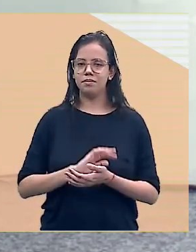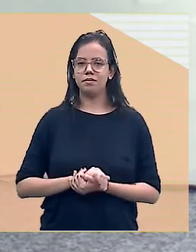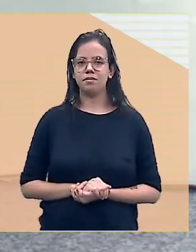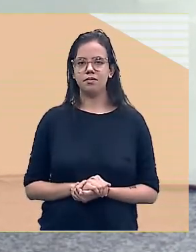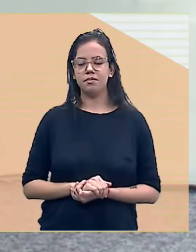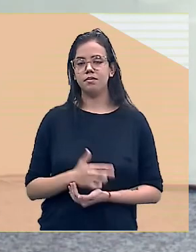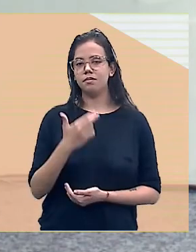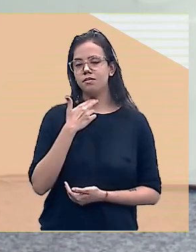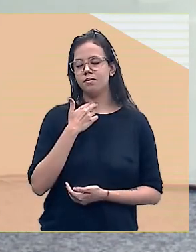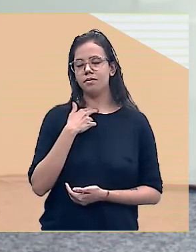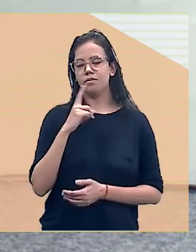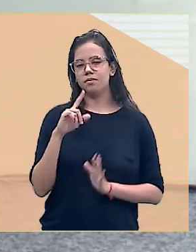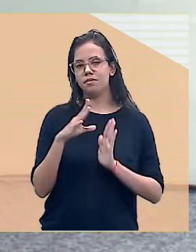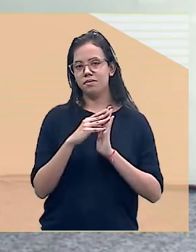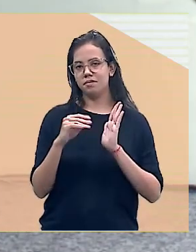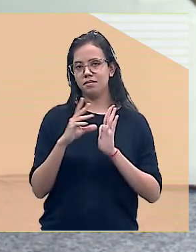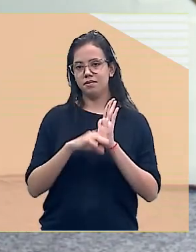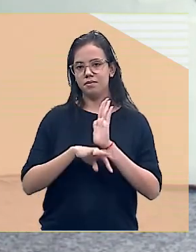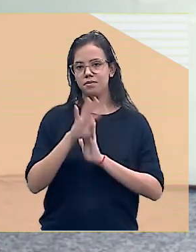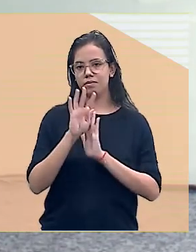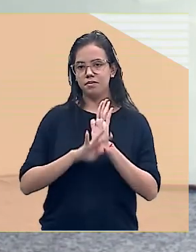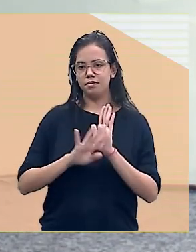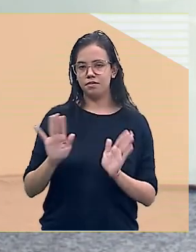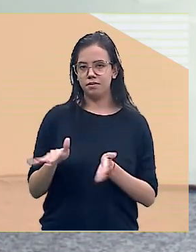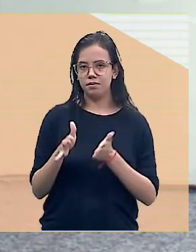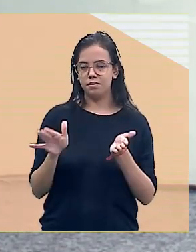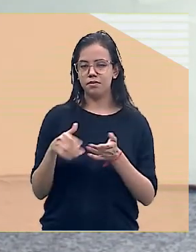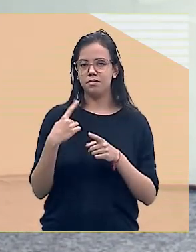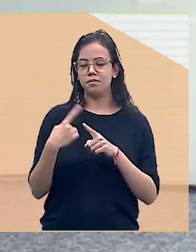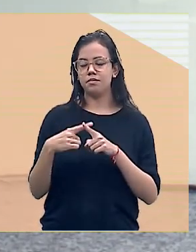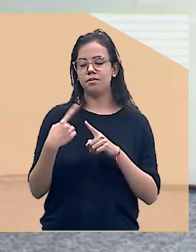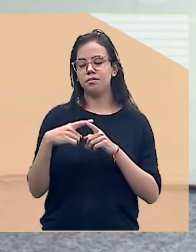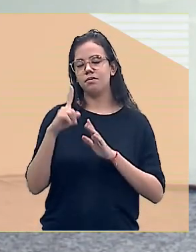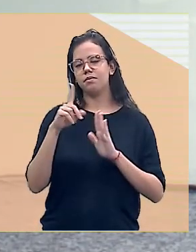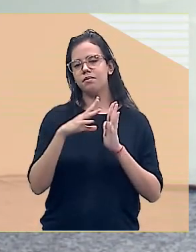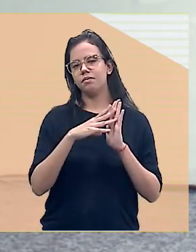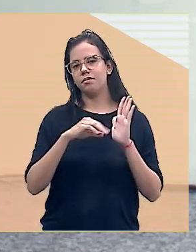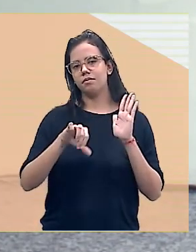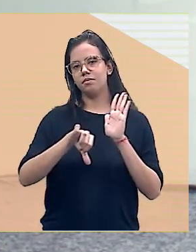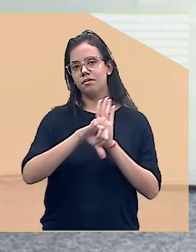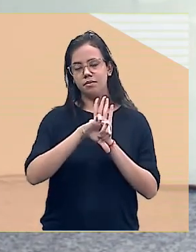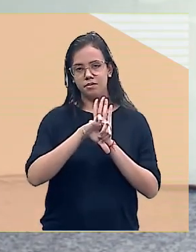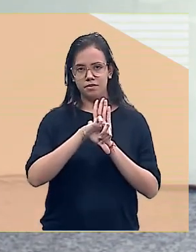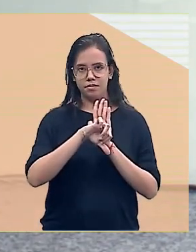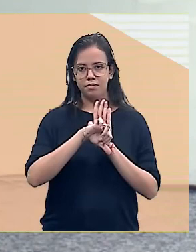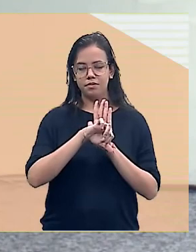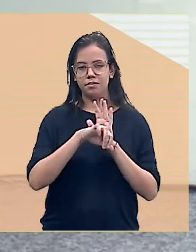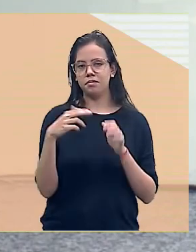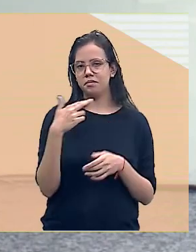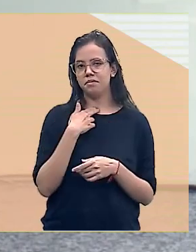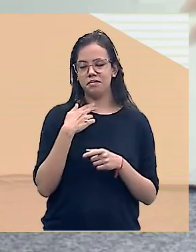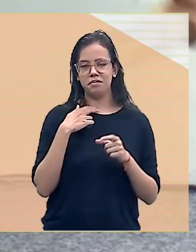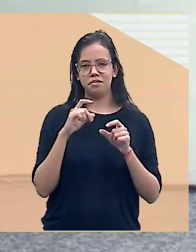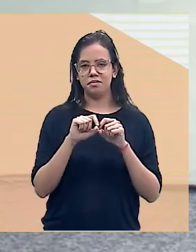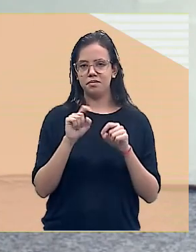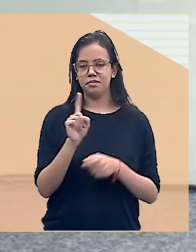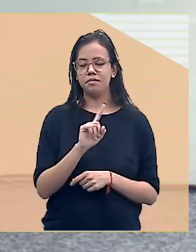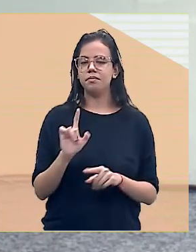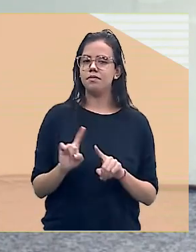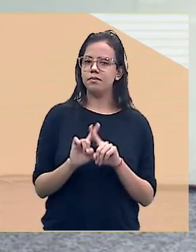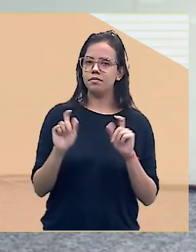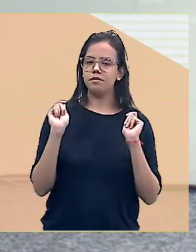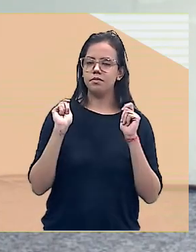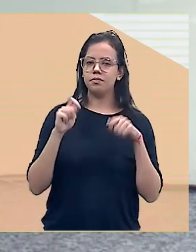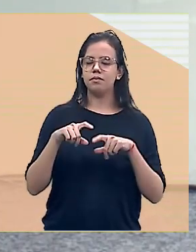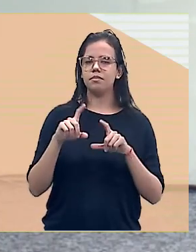você não pode copiar os textos motivadores porque aí é plágio não é tá certo aí você não pode fazer isso daí não mas